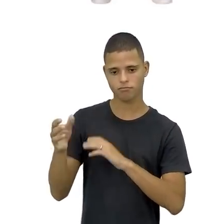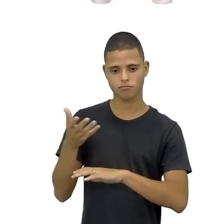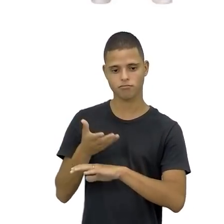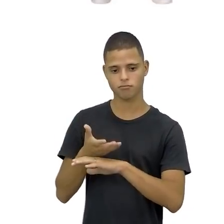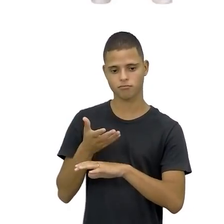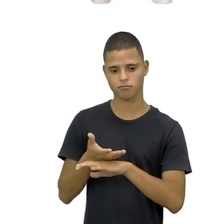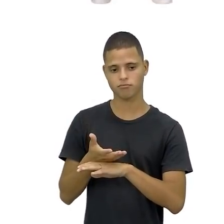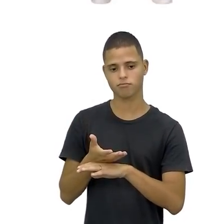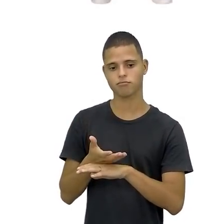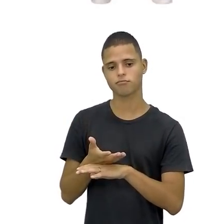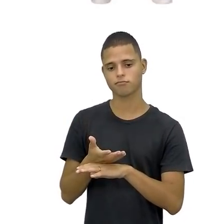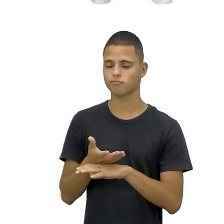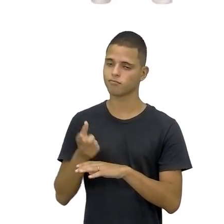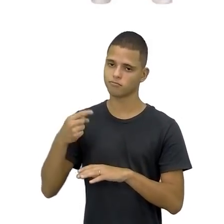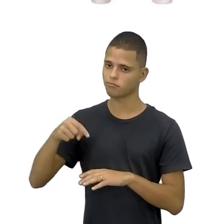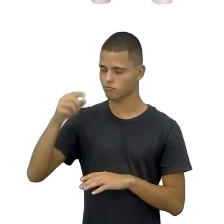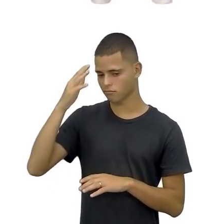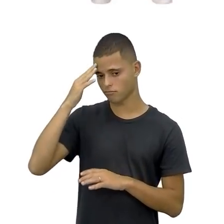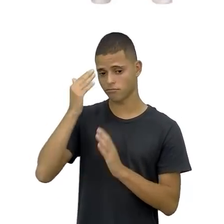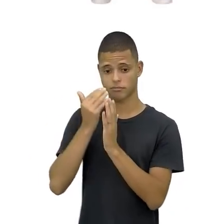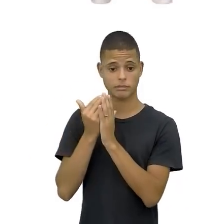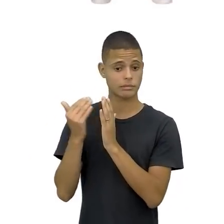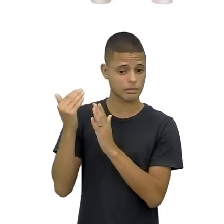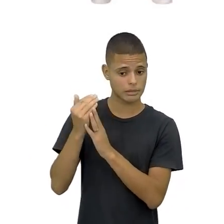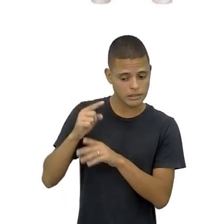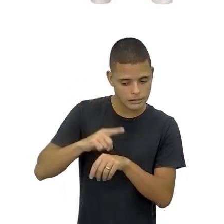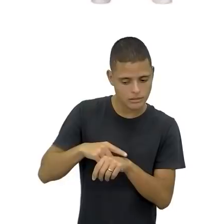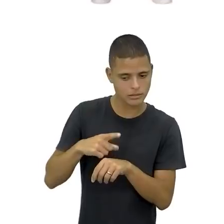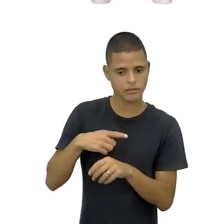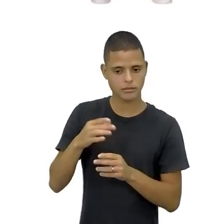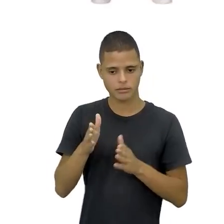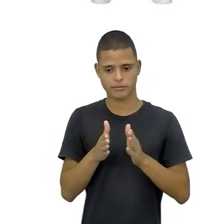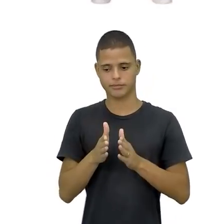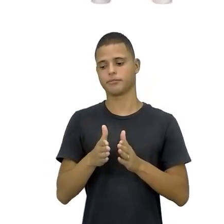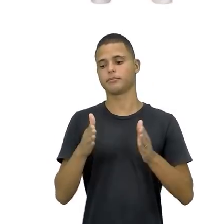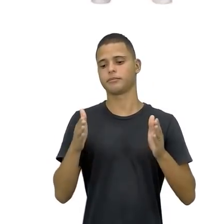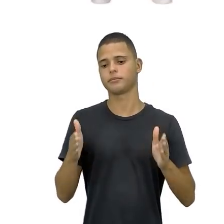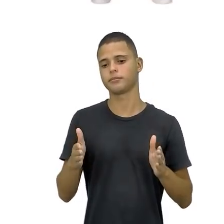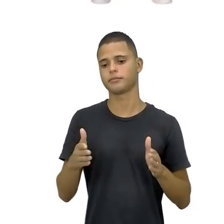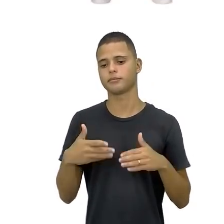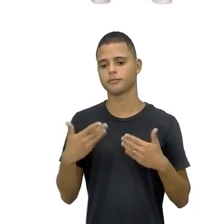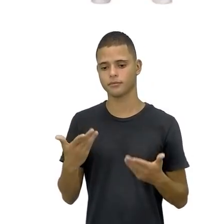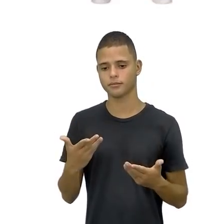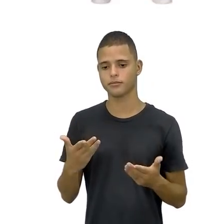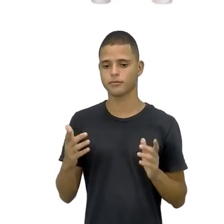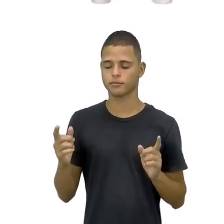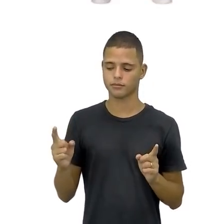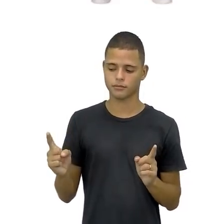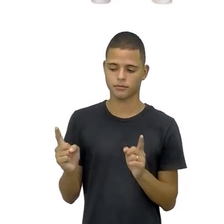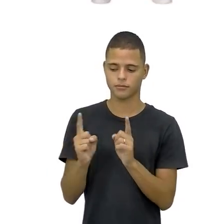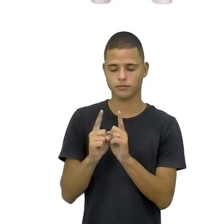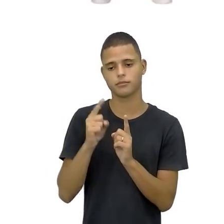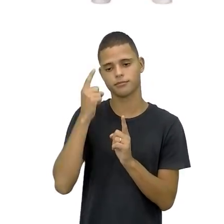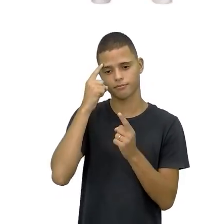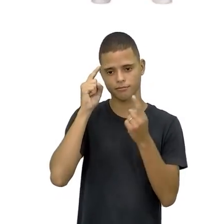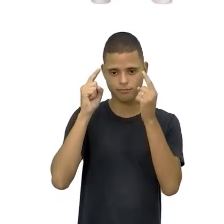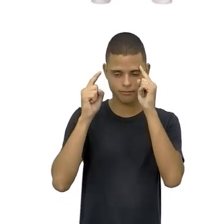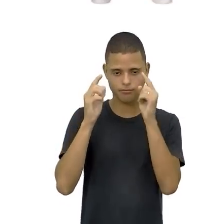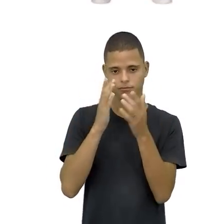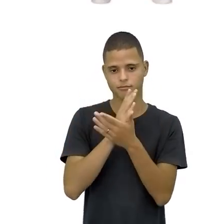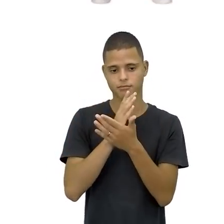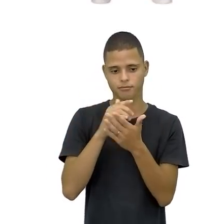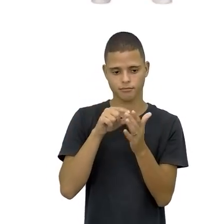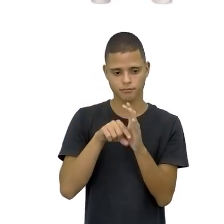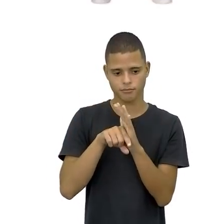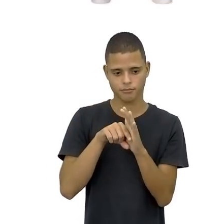É óbvio que quanto mais tempo nós tivermos para esse projeto, melhor será essa ideia deles pesquisarem autonomamente,